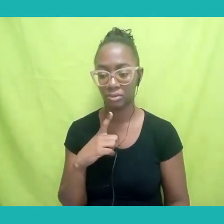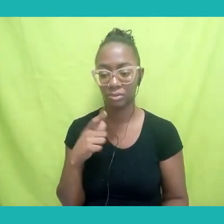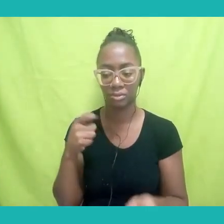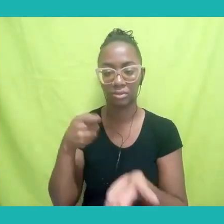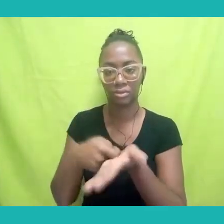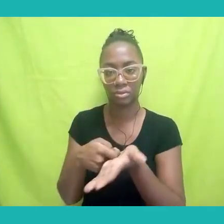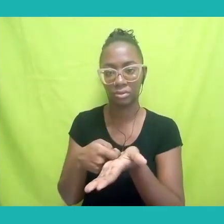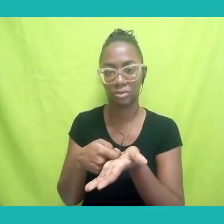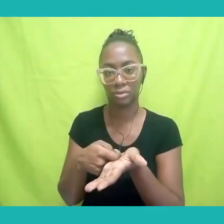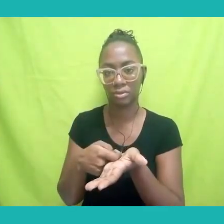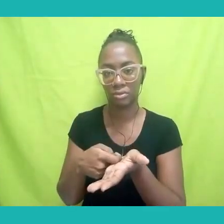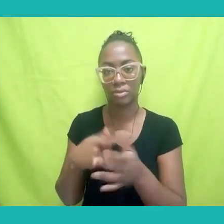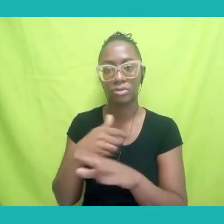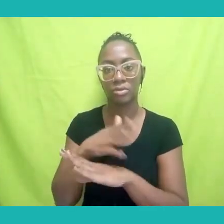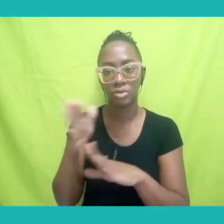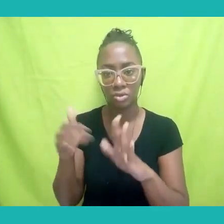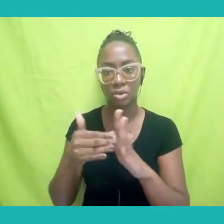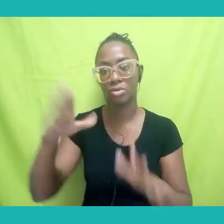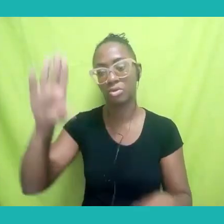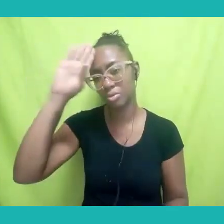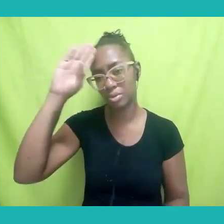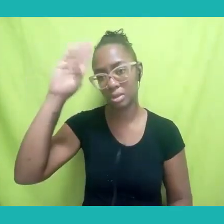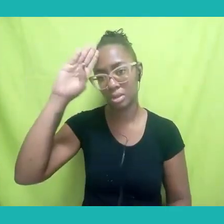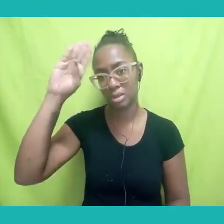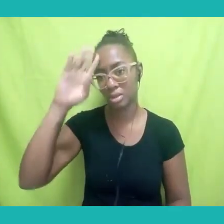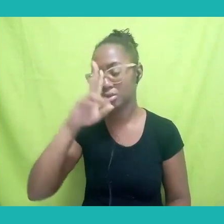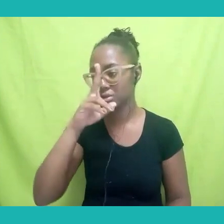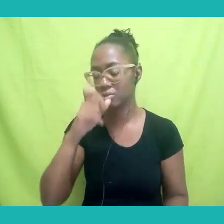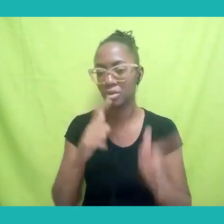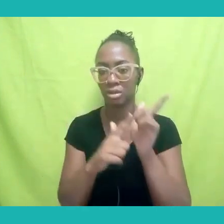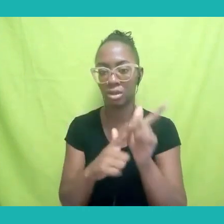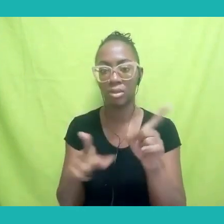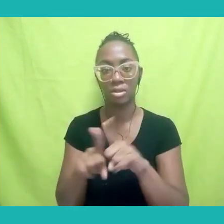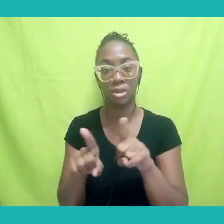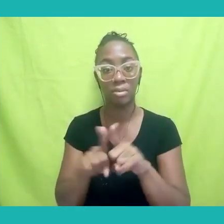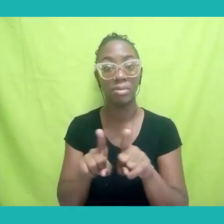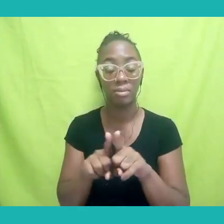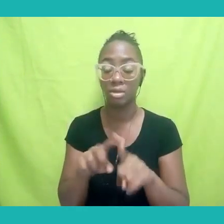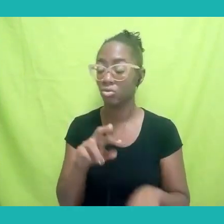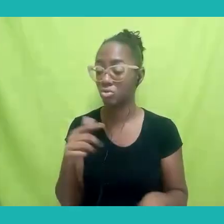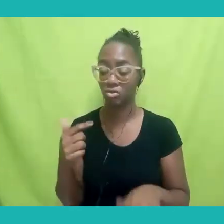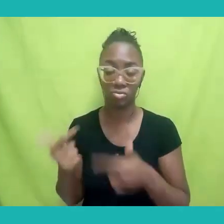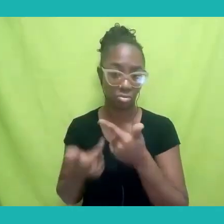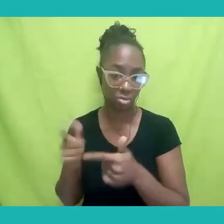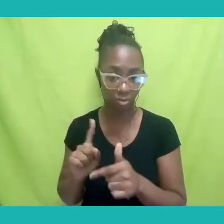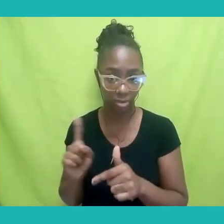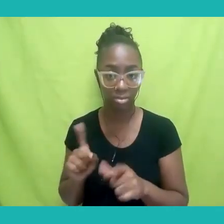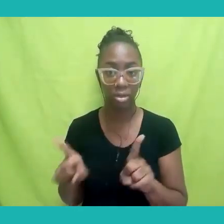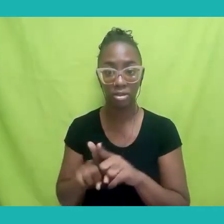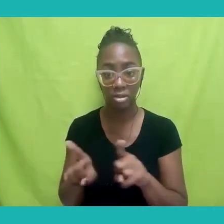obrigatórios todos os militares das Forças Armadas, inclusive os inativos, salvo os